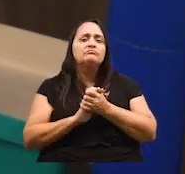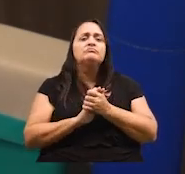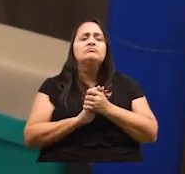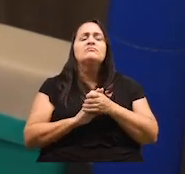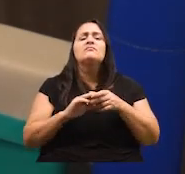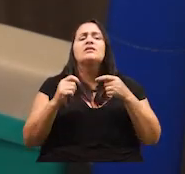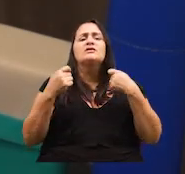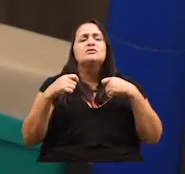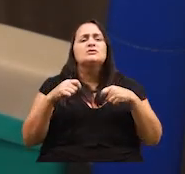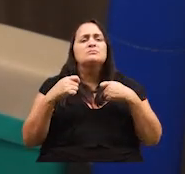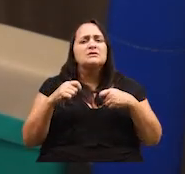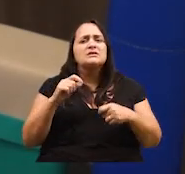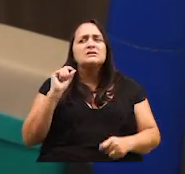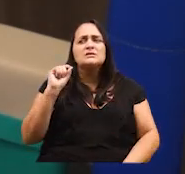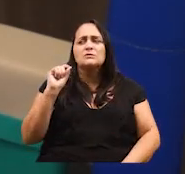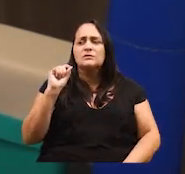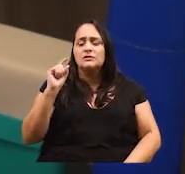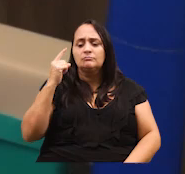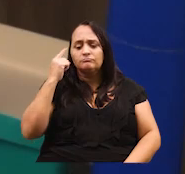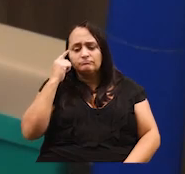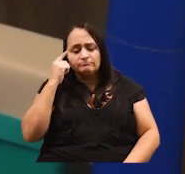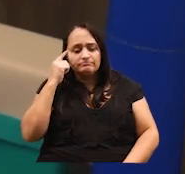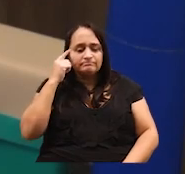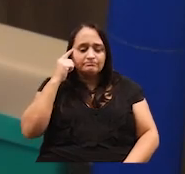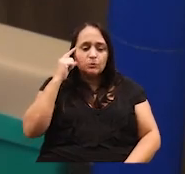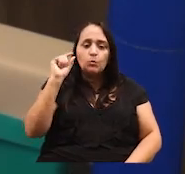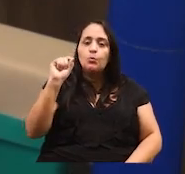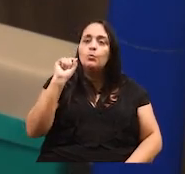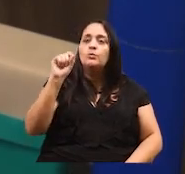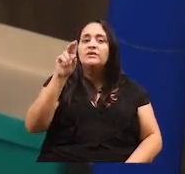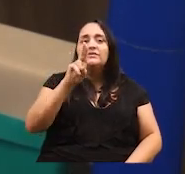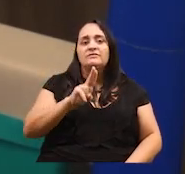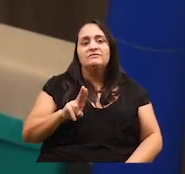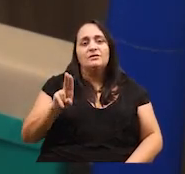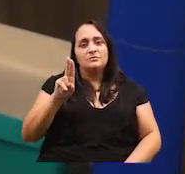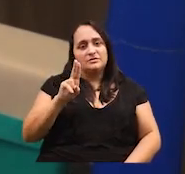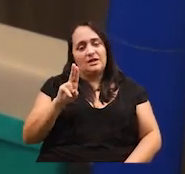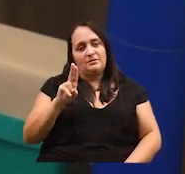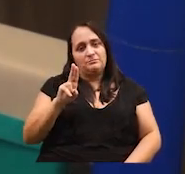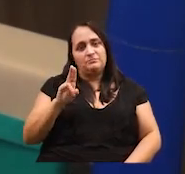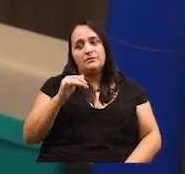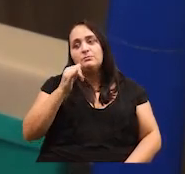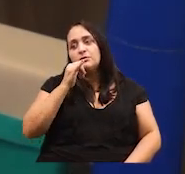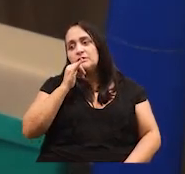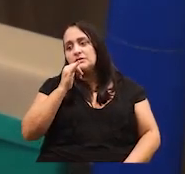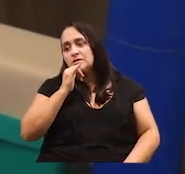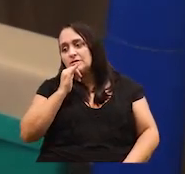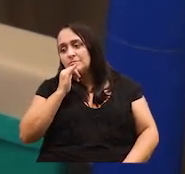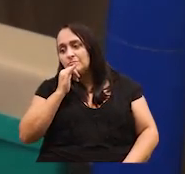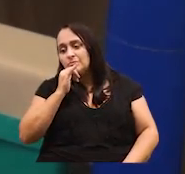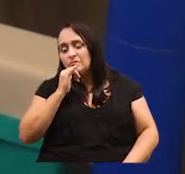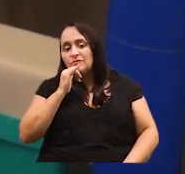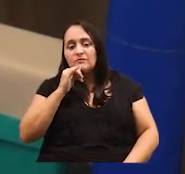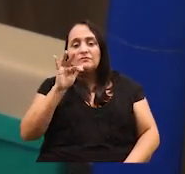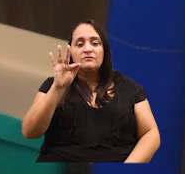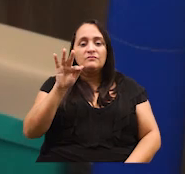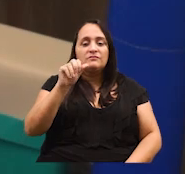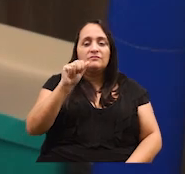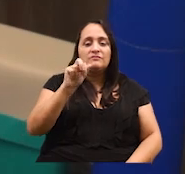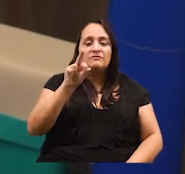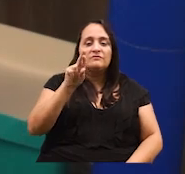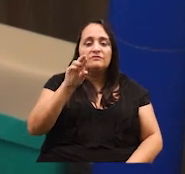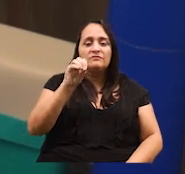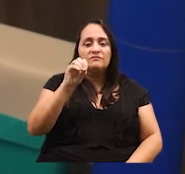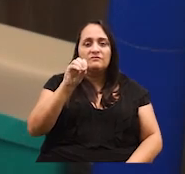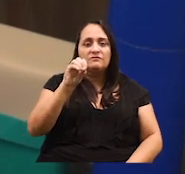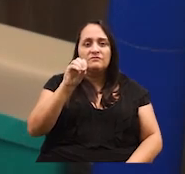que é que a gente vai usar para fazer esse prato, não é isso? Então, eu não posso fazer uma farofa se não tem farinha. Eu não posso fazer